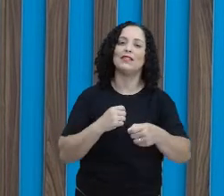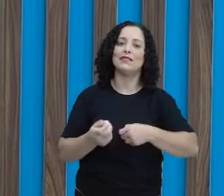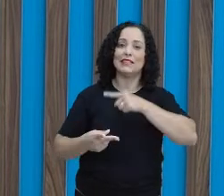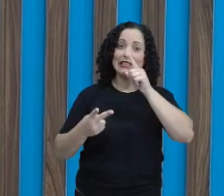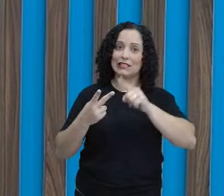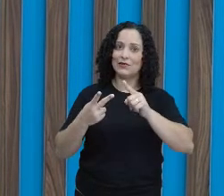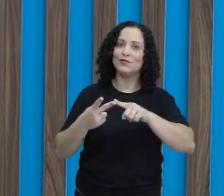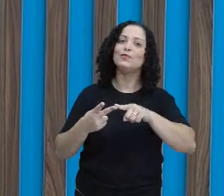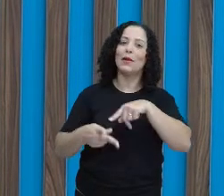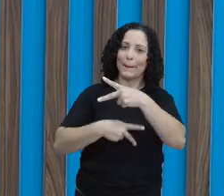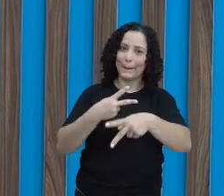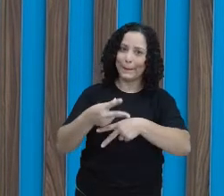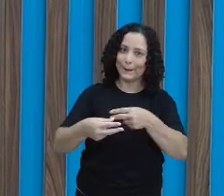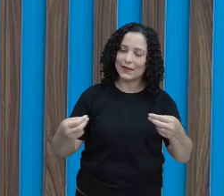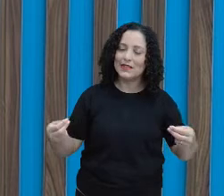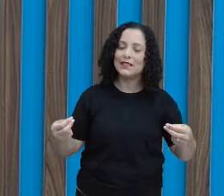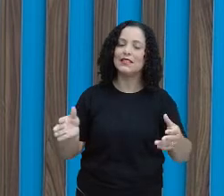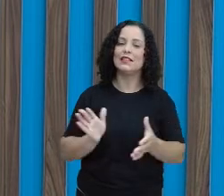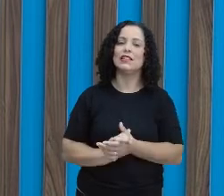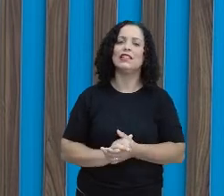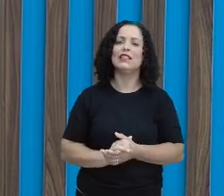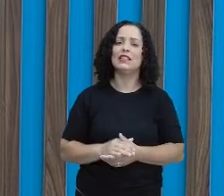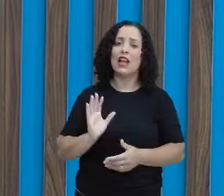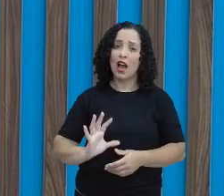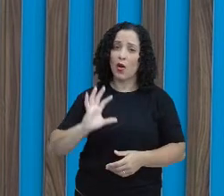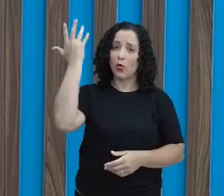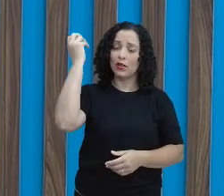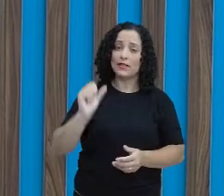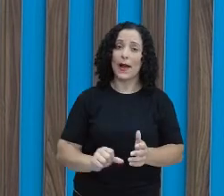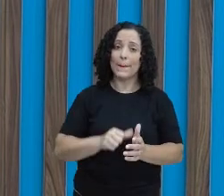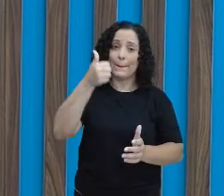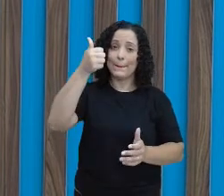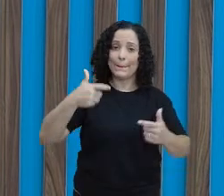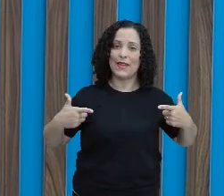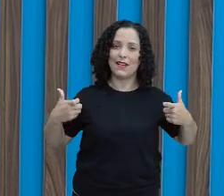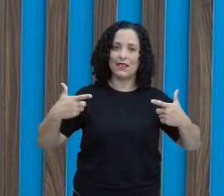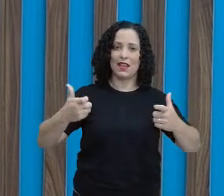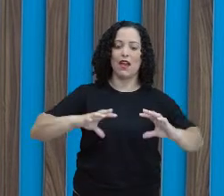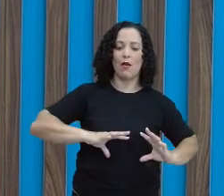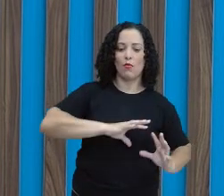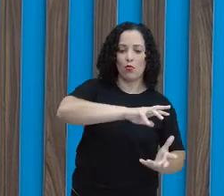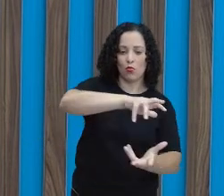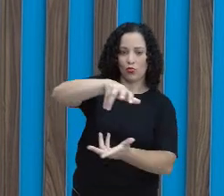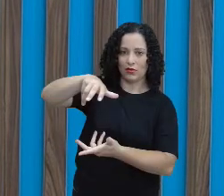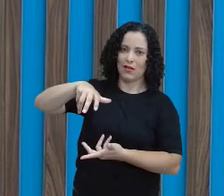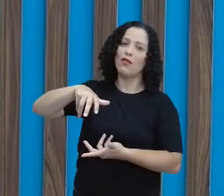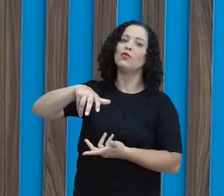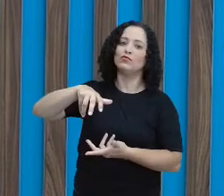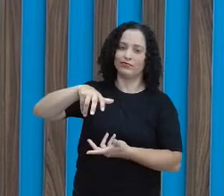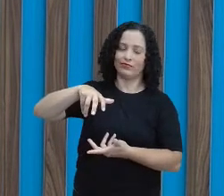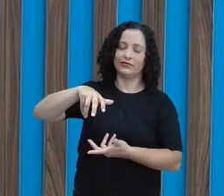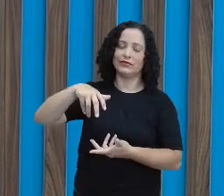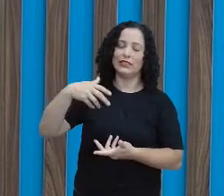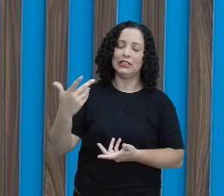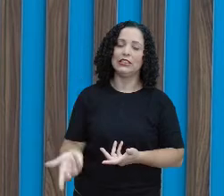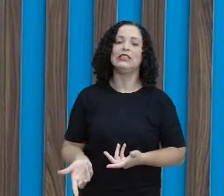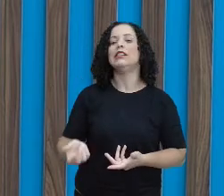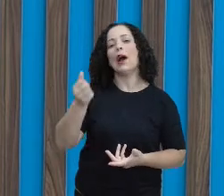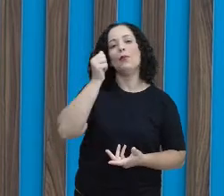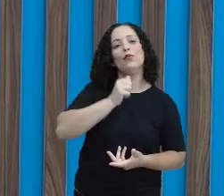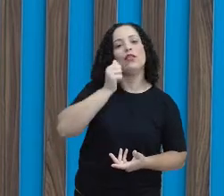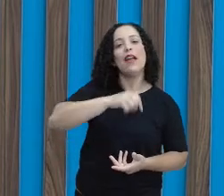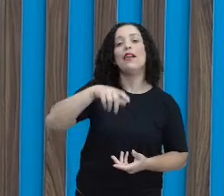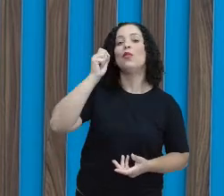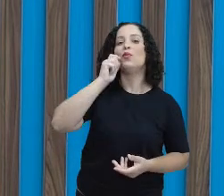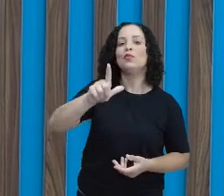A primeira, nessa época, estava acontecendo a Primeira Guerra Mundial. E aí ela consegue desenvolver, né, o primeiro